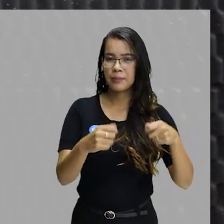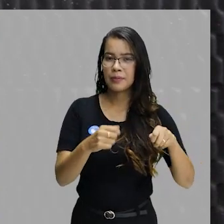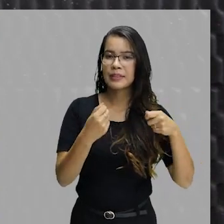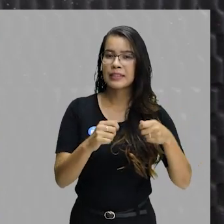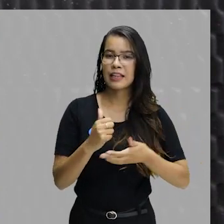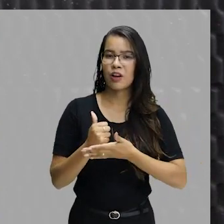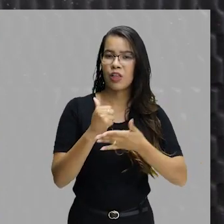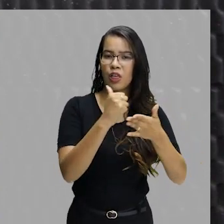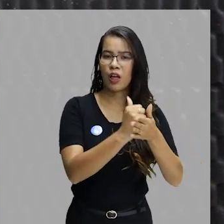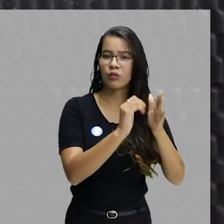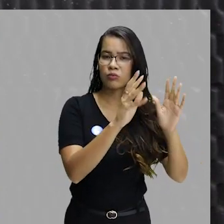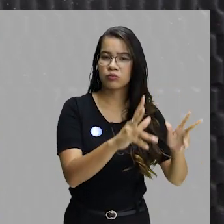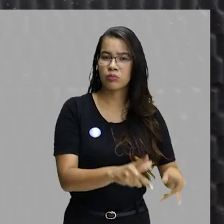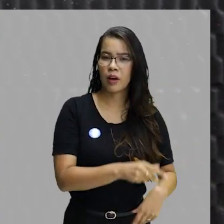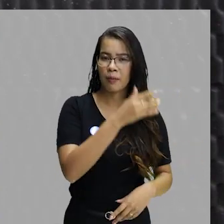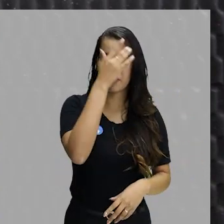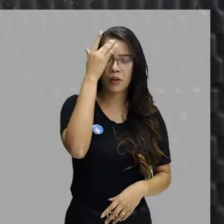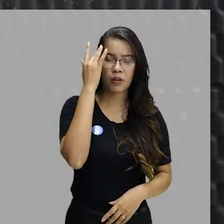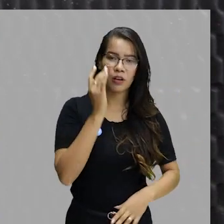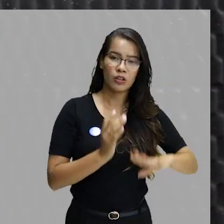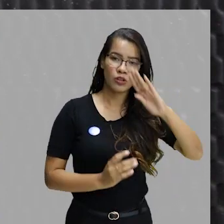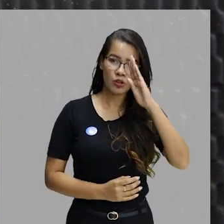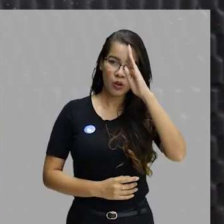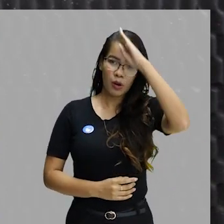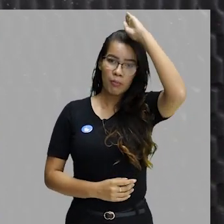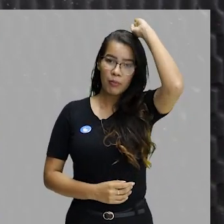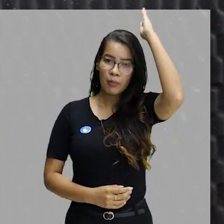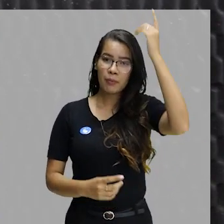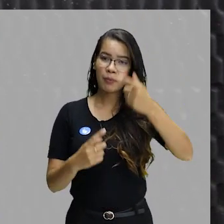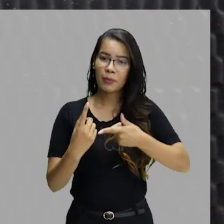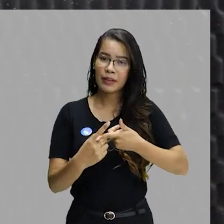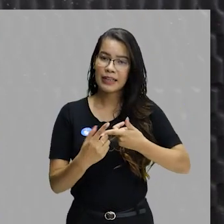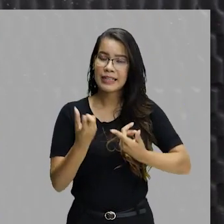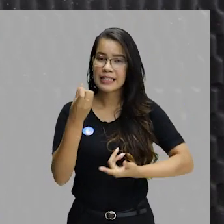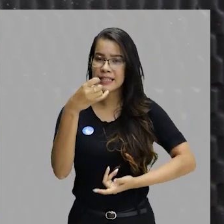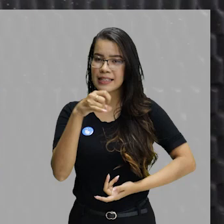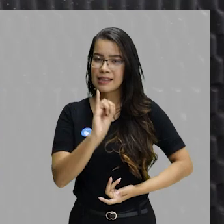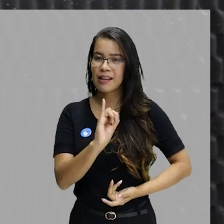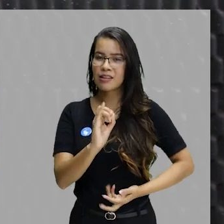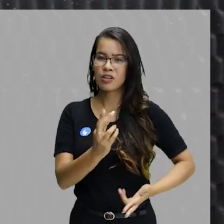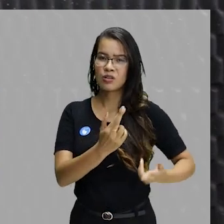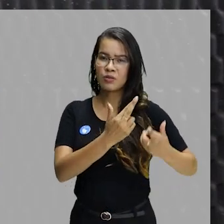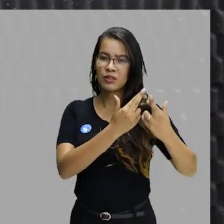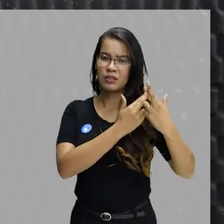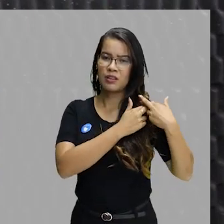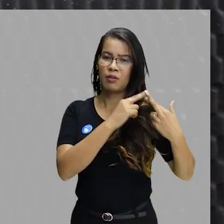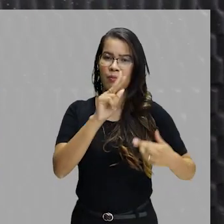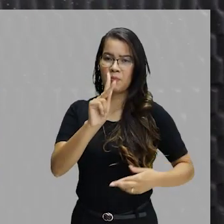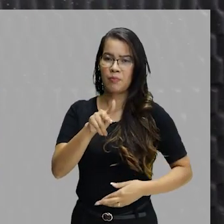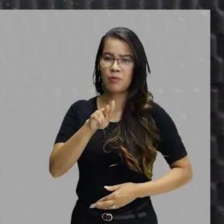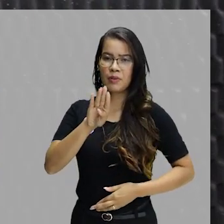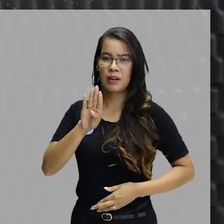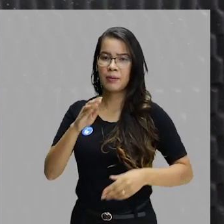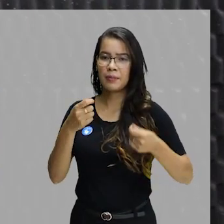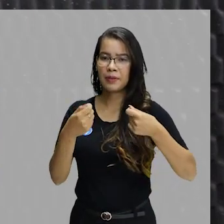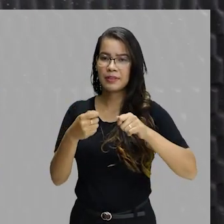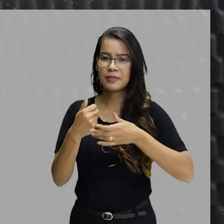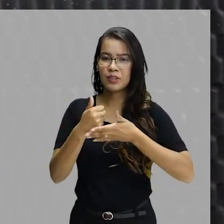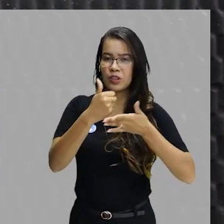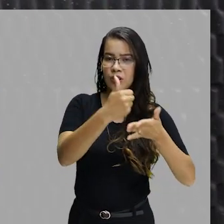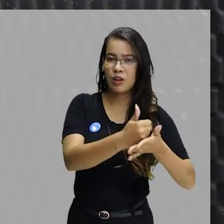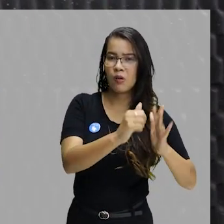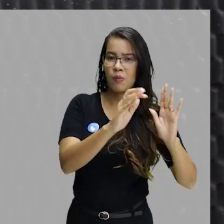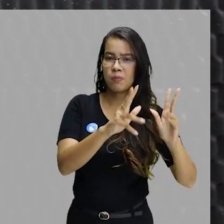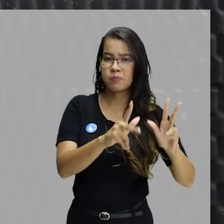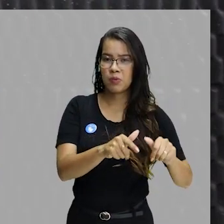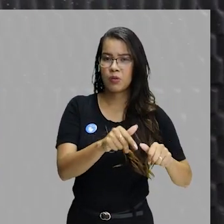o povo de Roma, porque se é de responsabilidade pública, terá que contemplar o povo romano. O